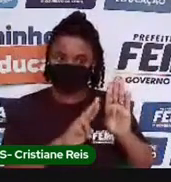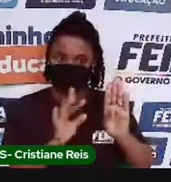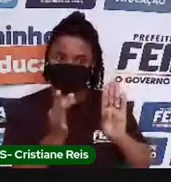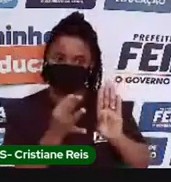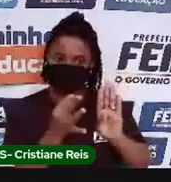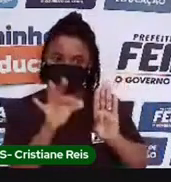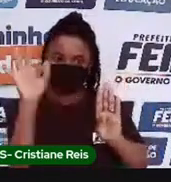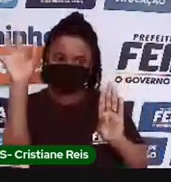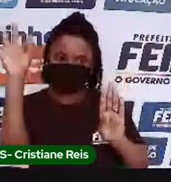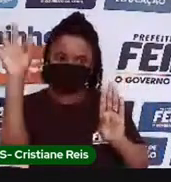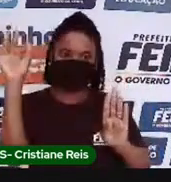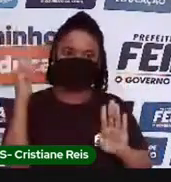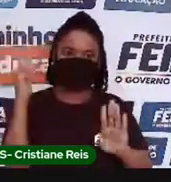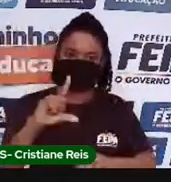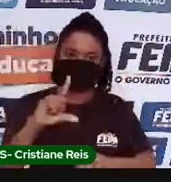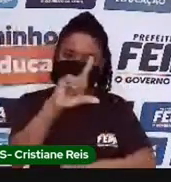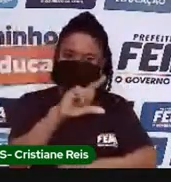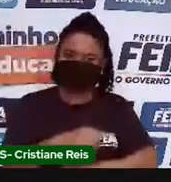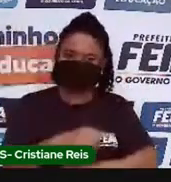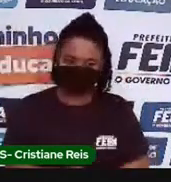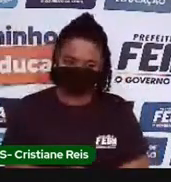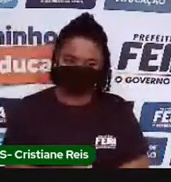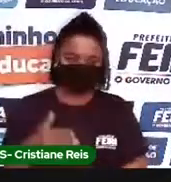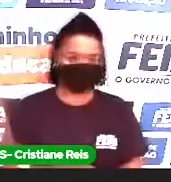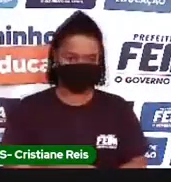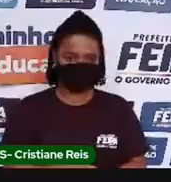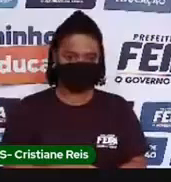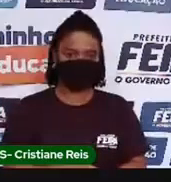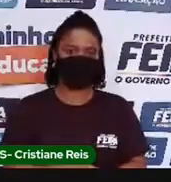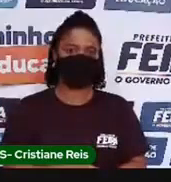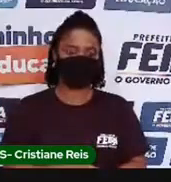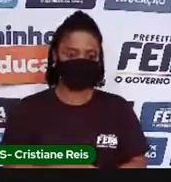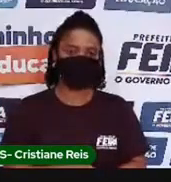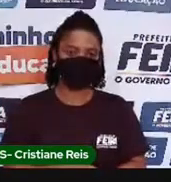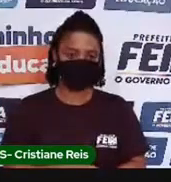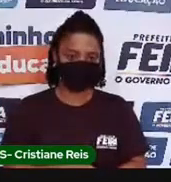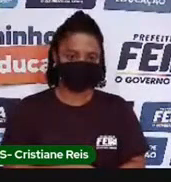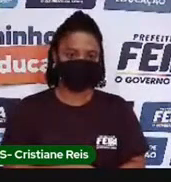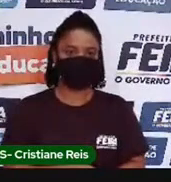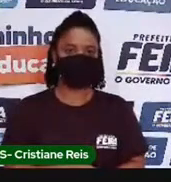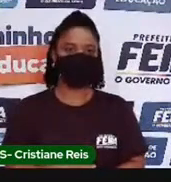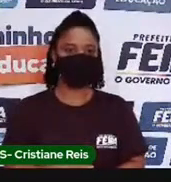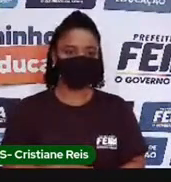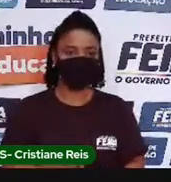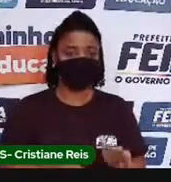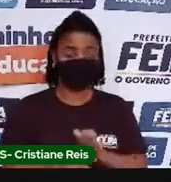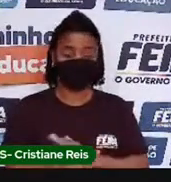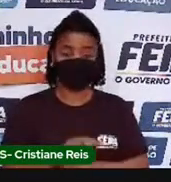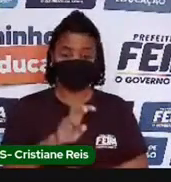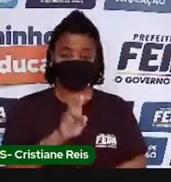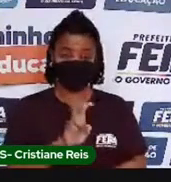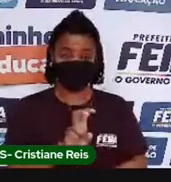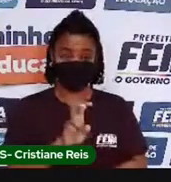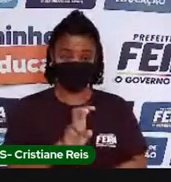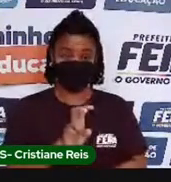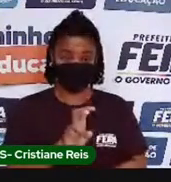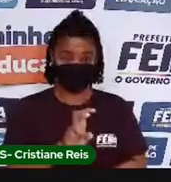pergunta. E por fim, number 5. When is celebrating Independence Day in the